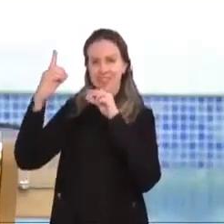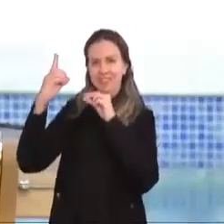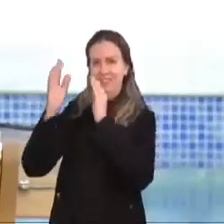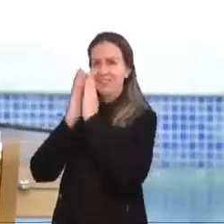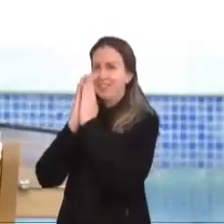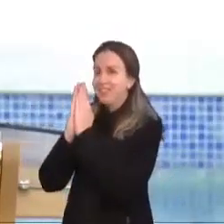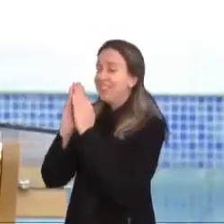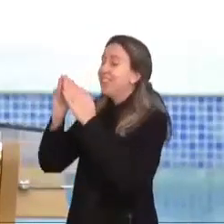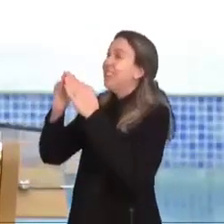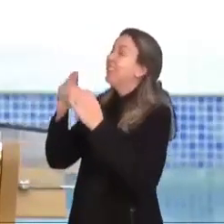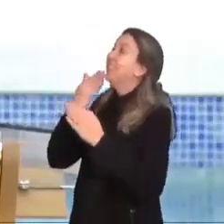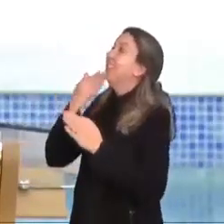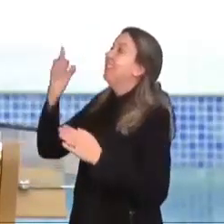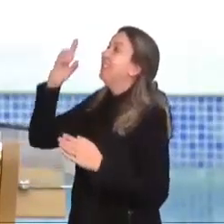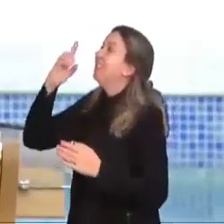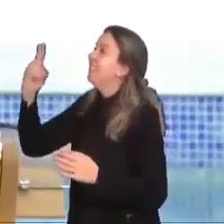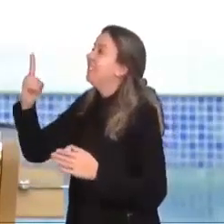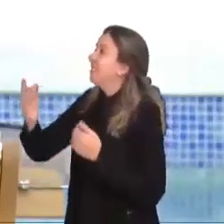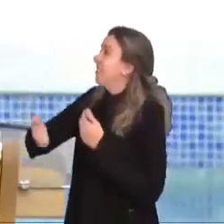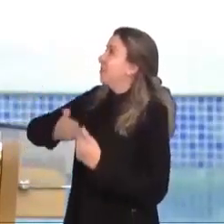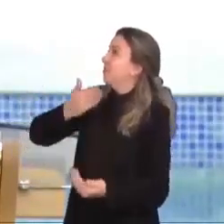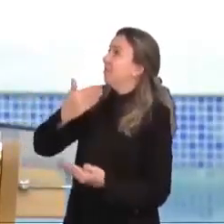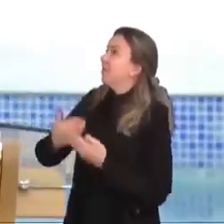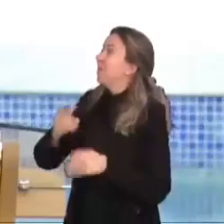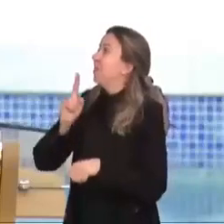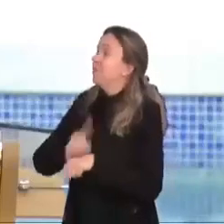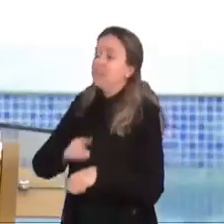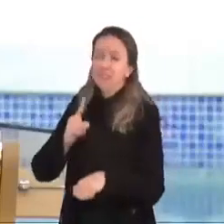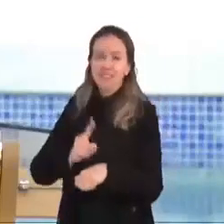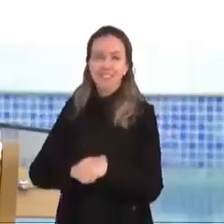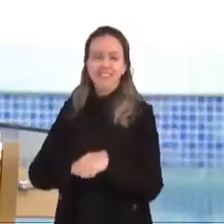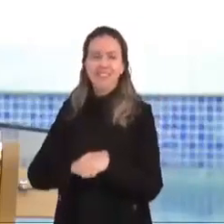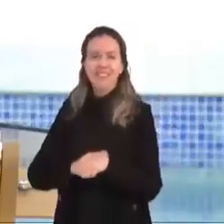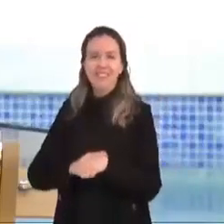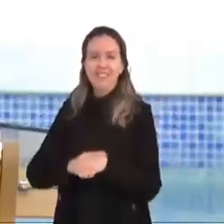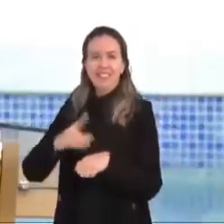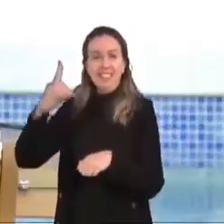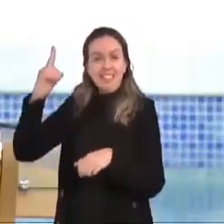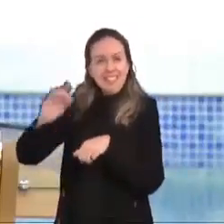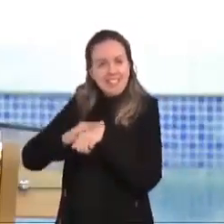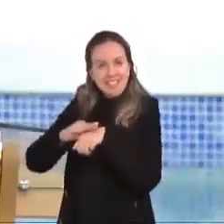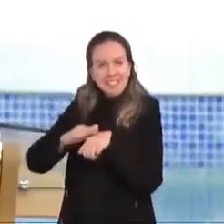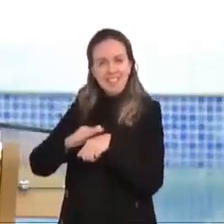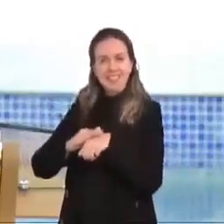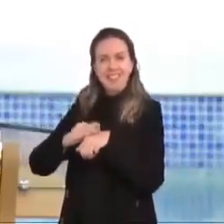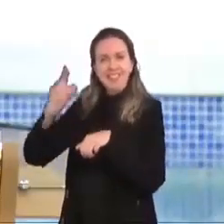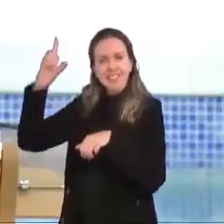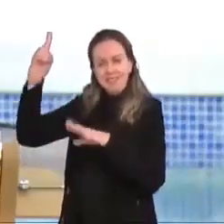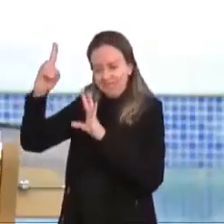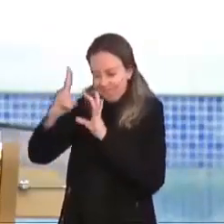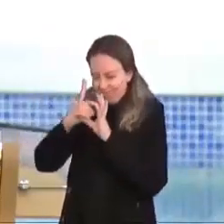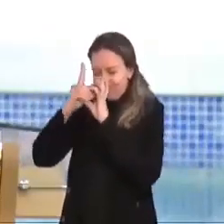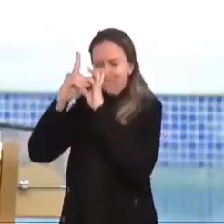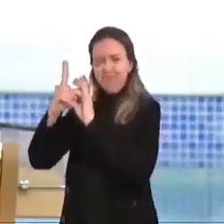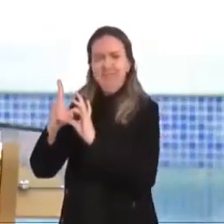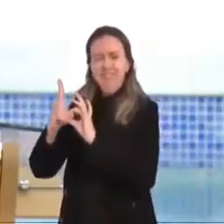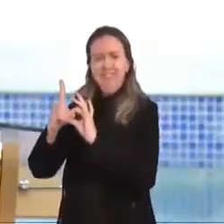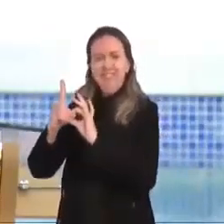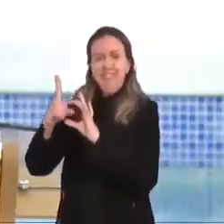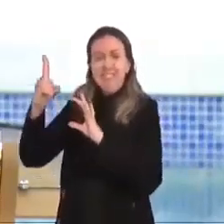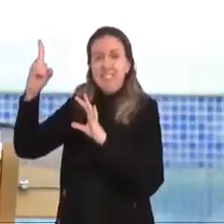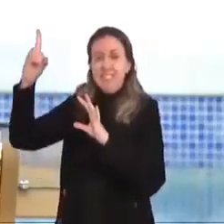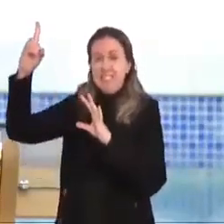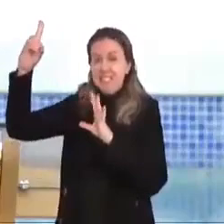E pode falar comigo a hora que você quiser. Porque ninguém é capaz de me